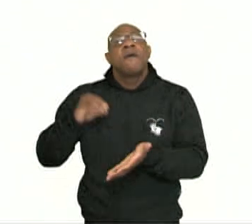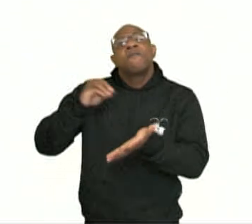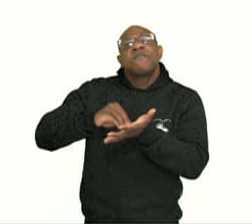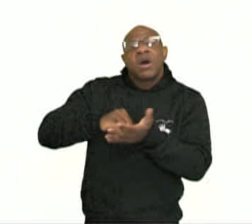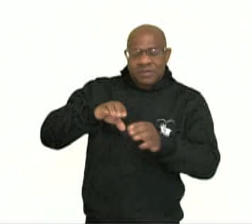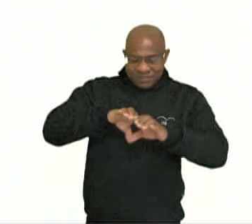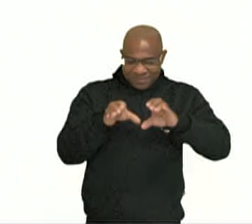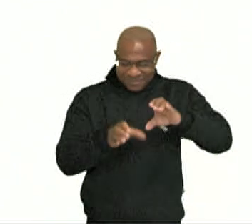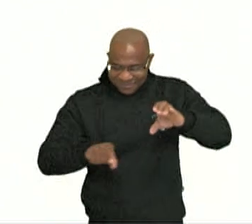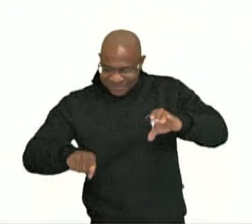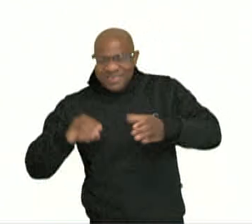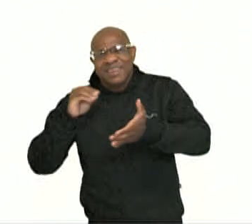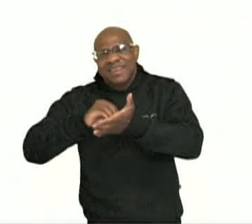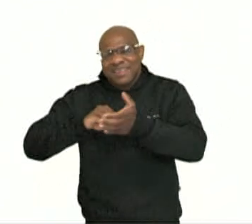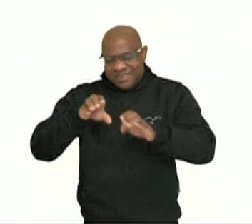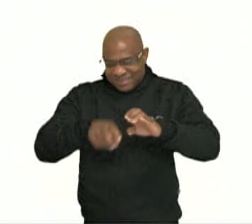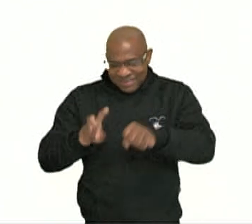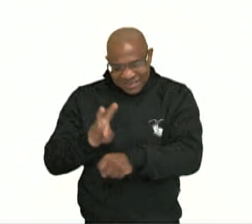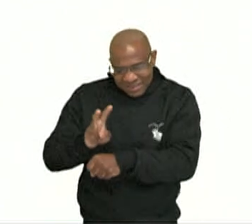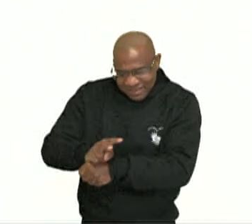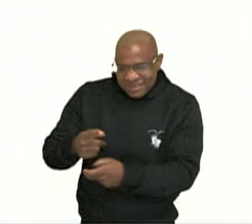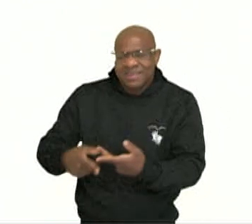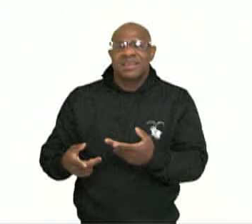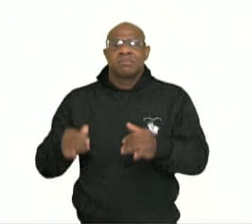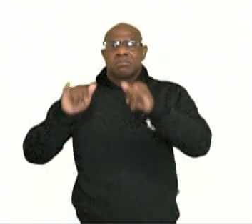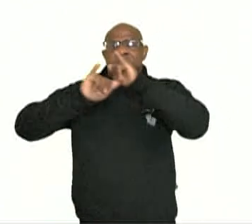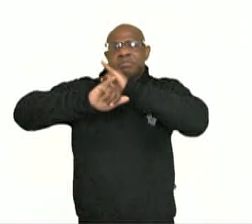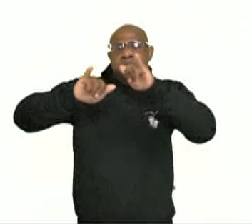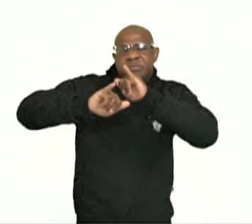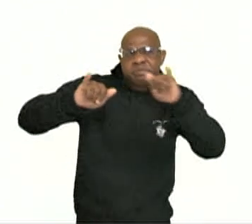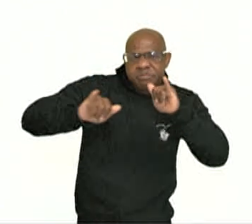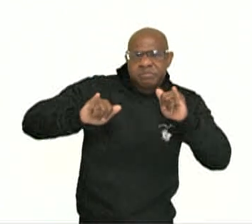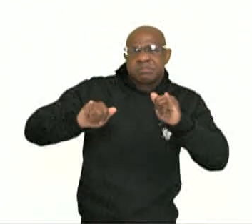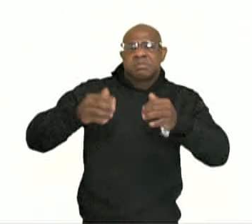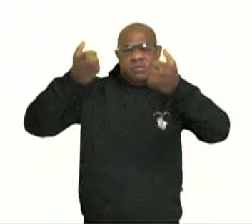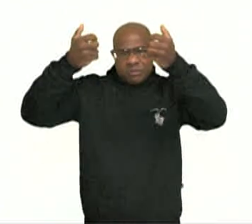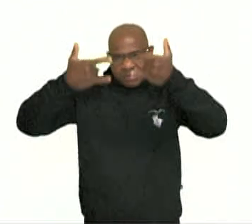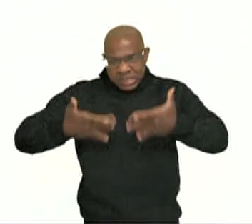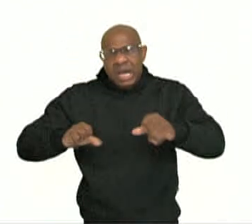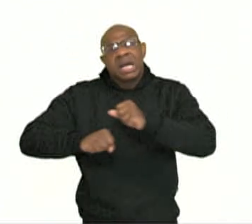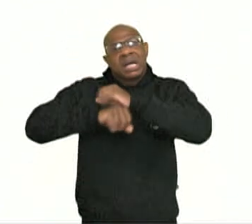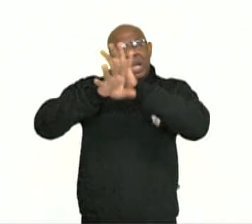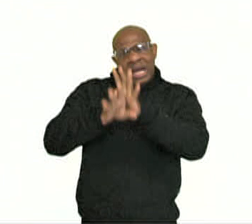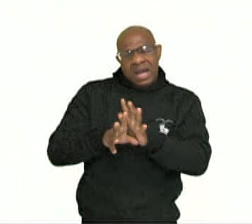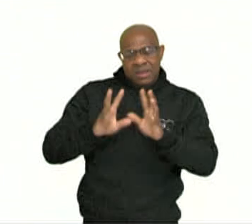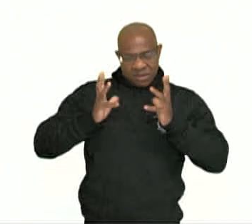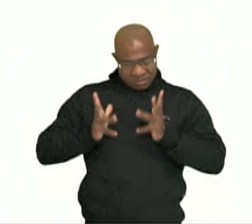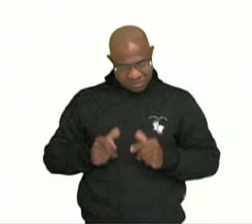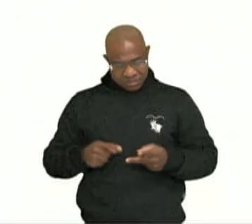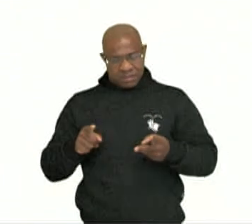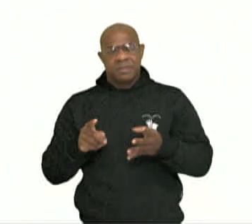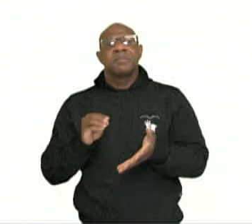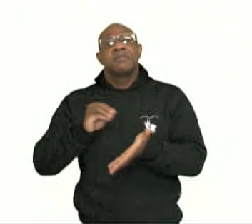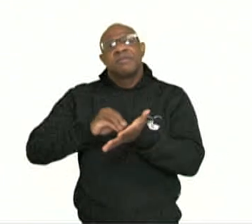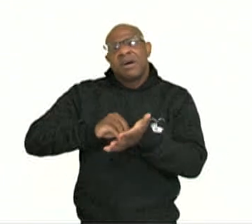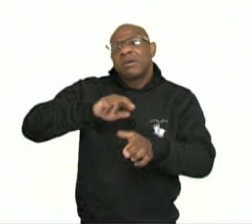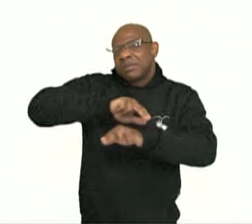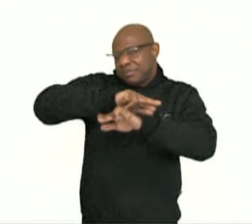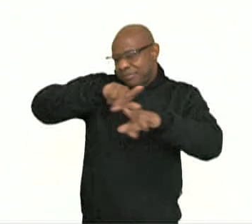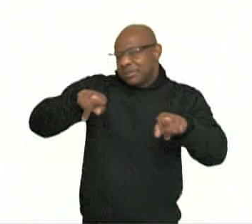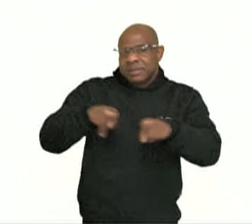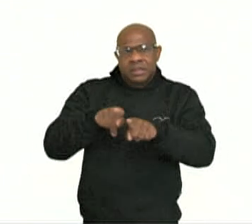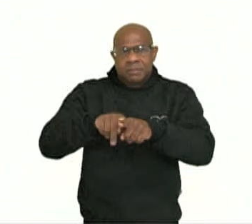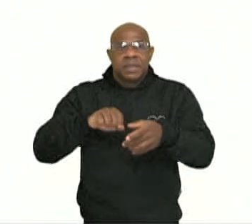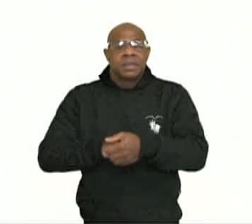redes de água e esgoto, de campanhas de esclarecimento e de higiene pessoal, leva ao aparecimento de casos